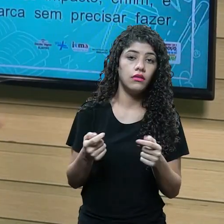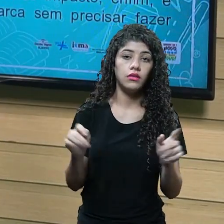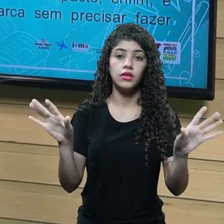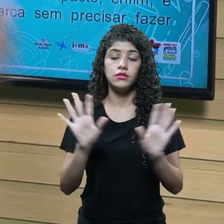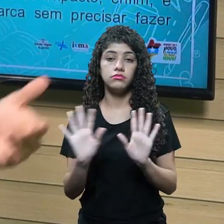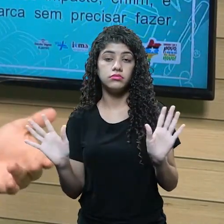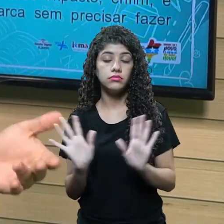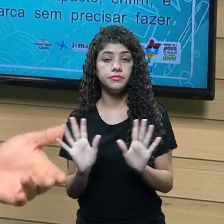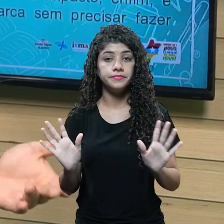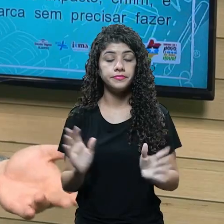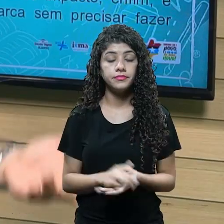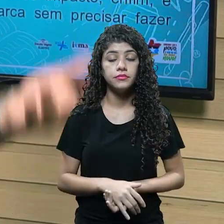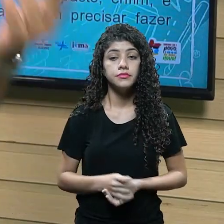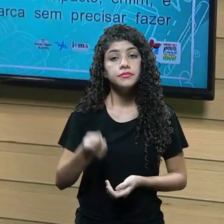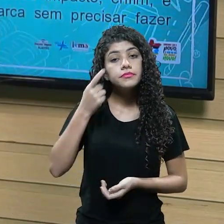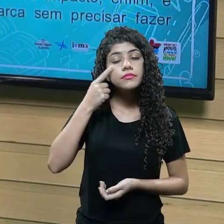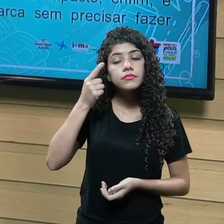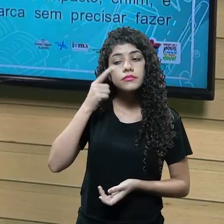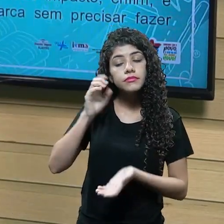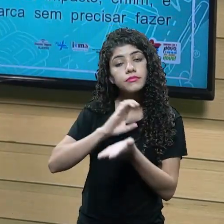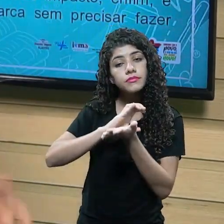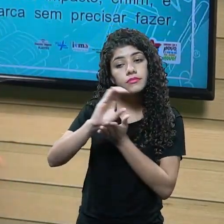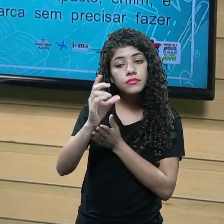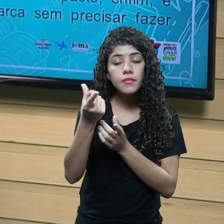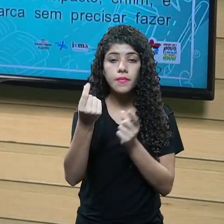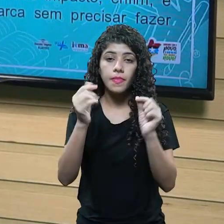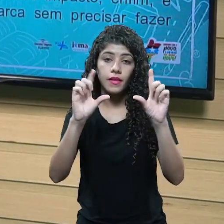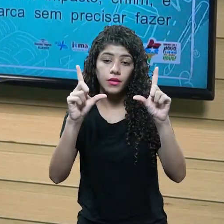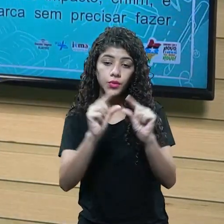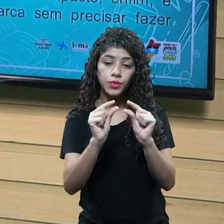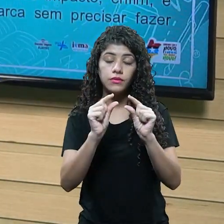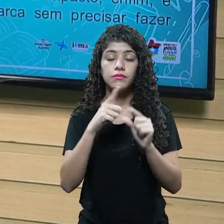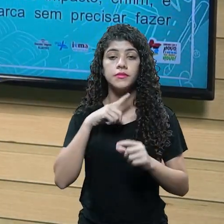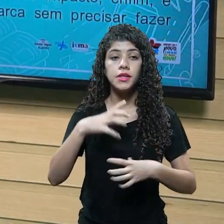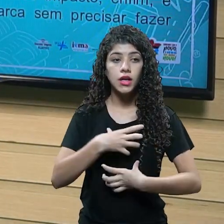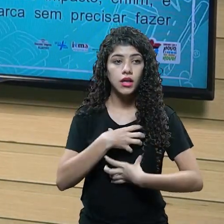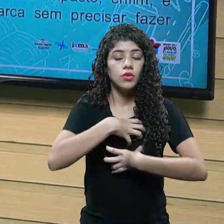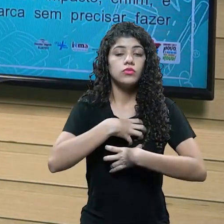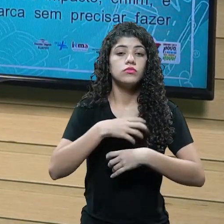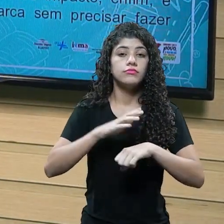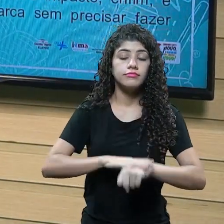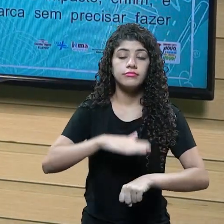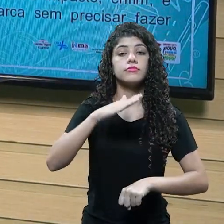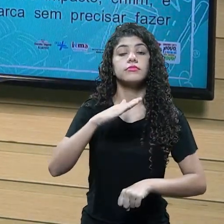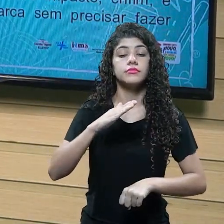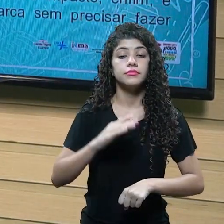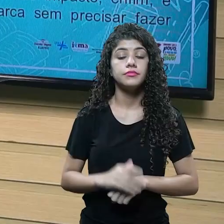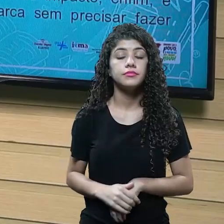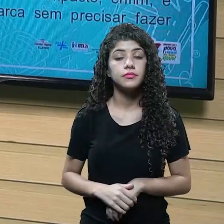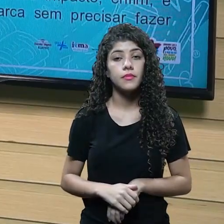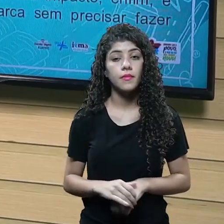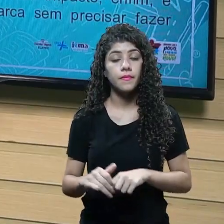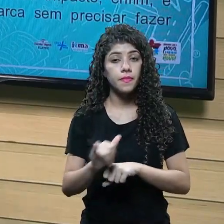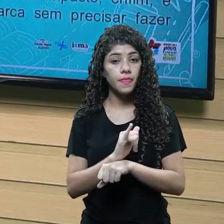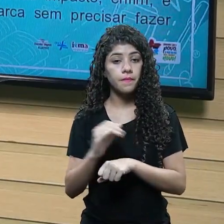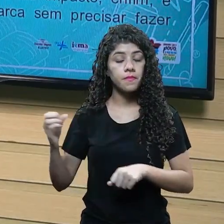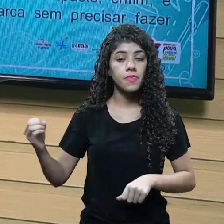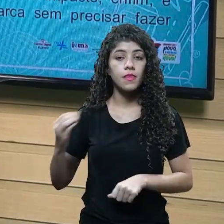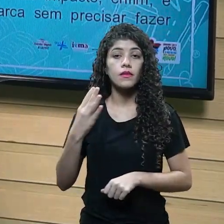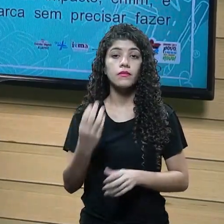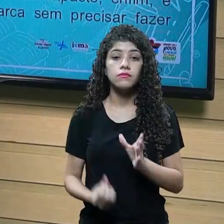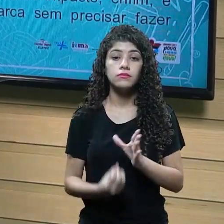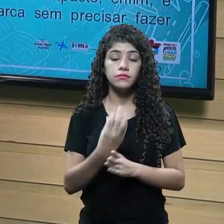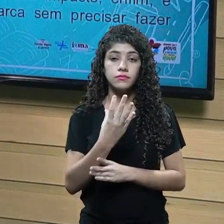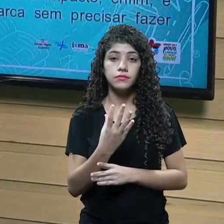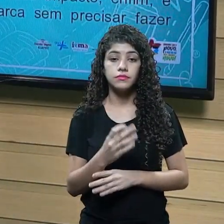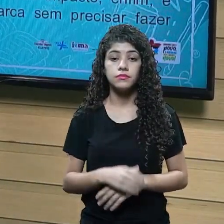ideia é investir menos, porém ter um impacto maior, como é colocado, ó, uma estratégia inovadora, não convencional, saindo do padrão